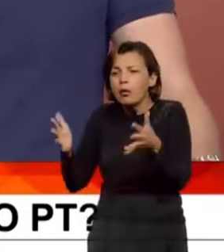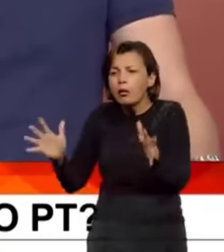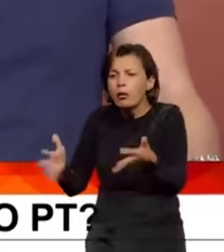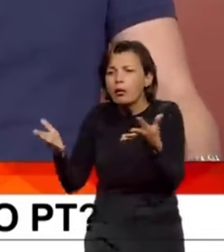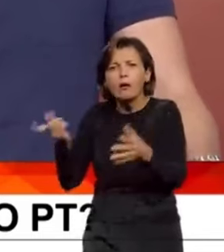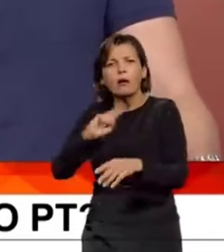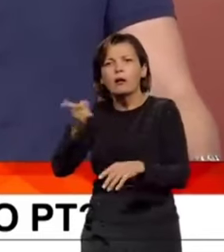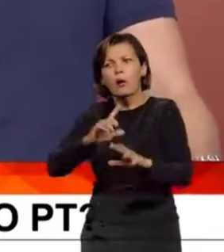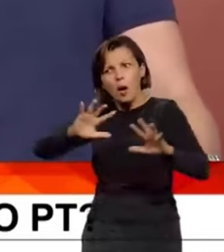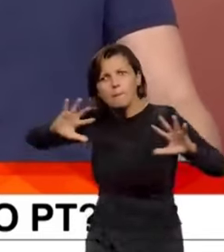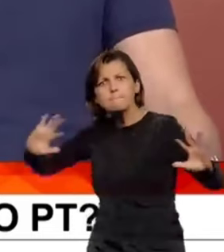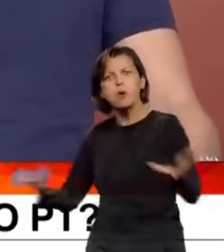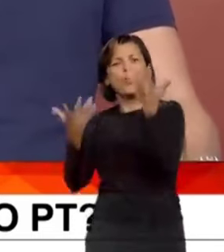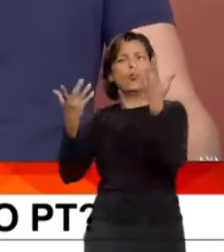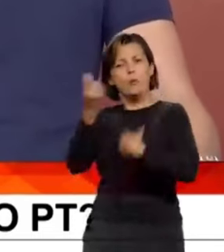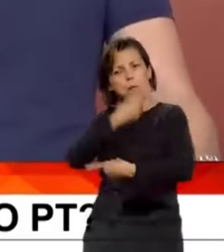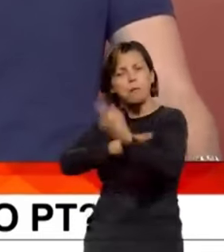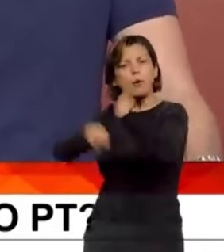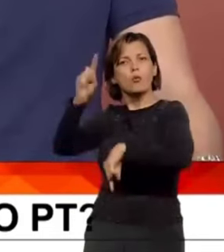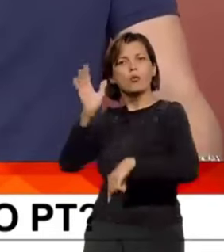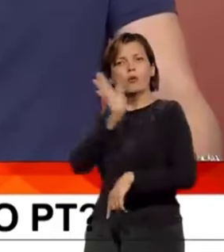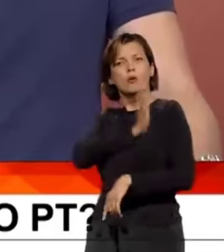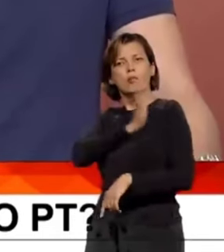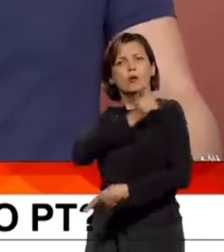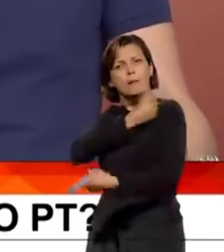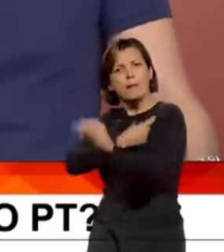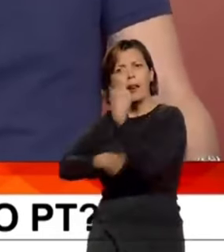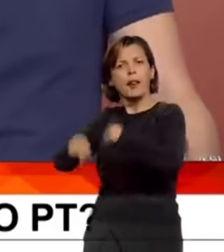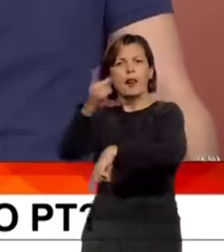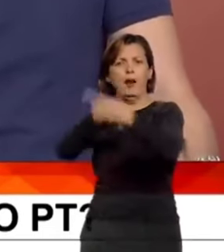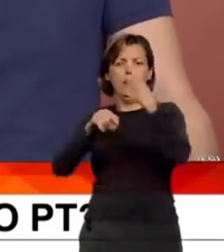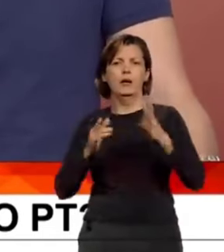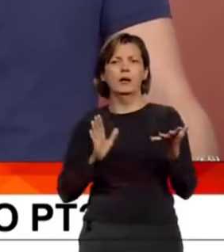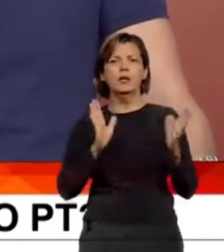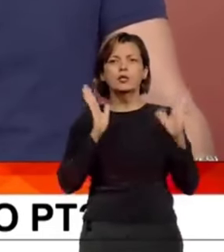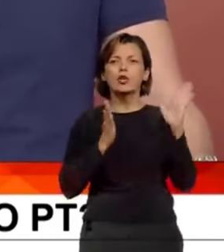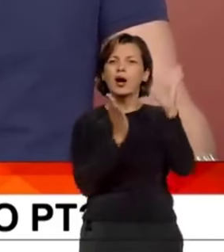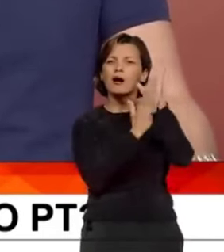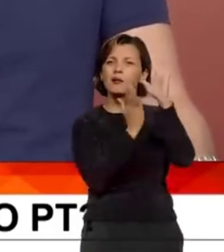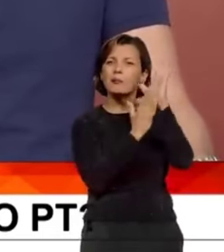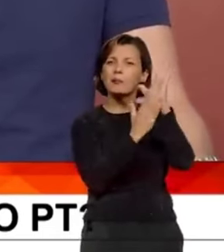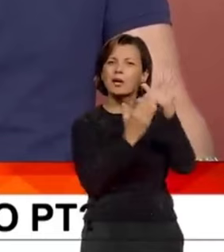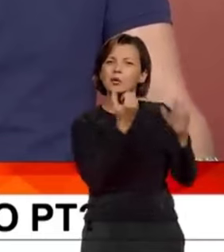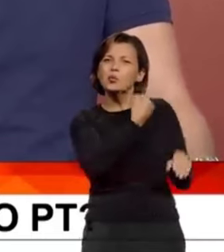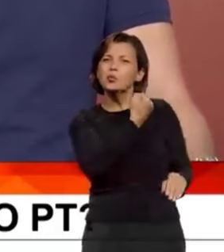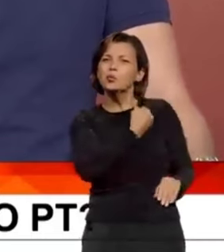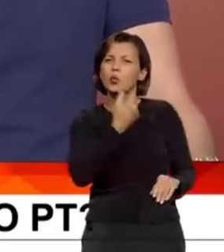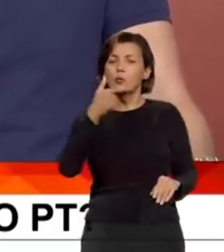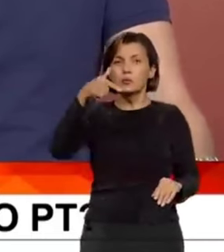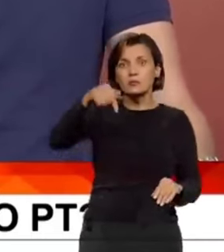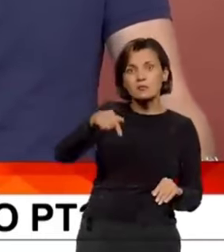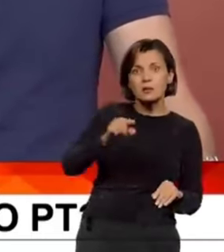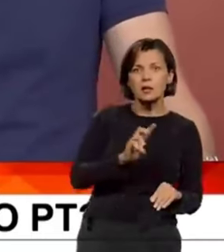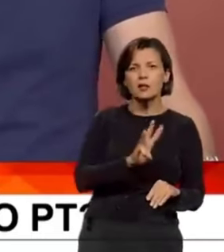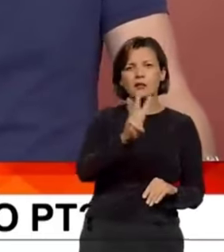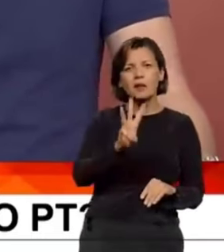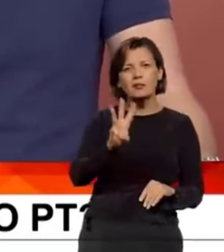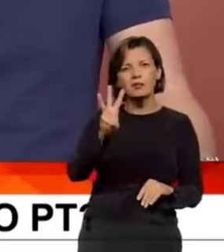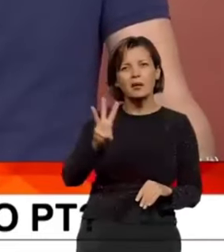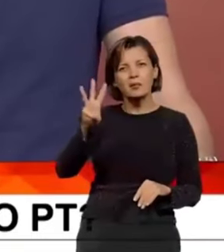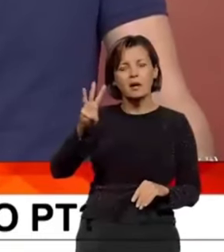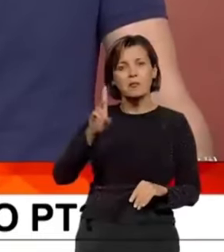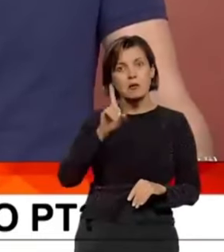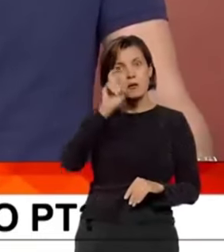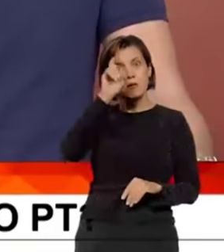continuar pobre escravizado O pobre tem que ser promovido Então você vai no na diretriz 17 do governo nosso